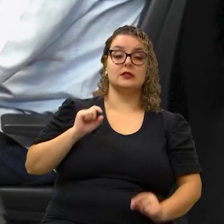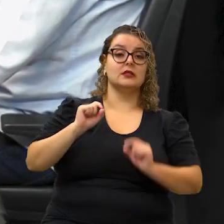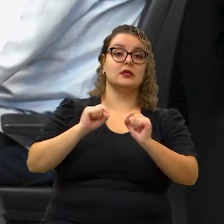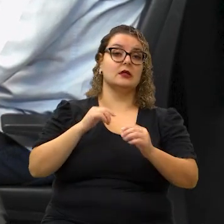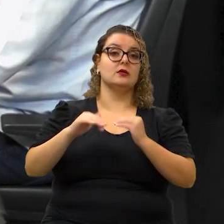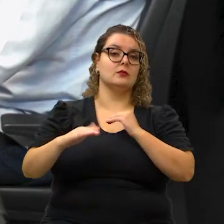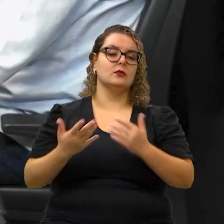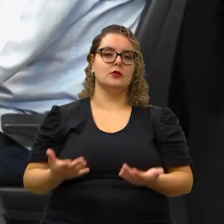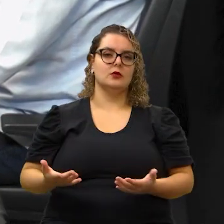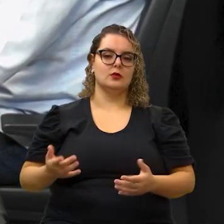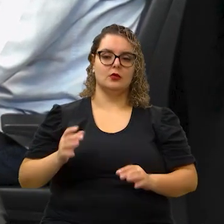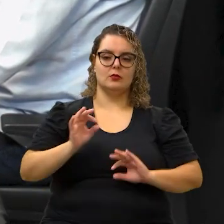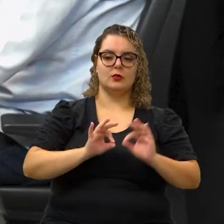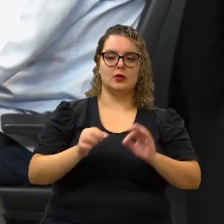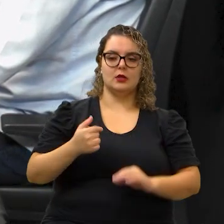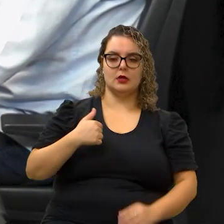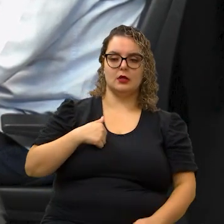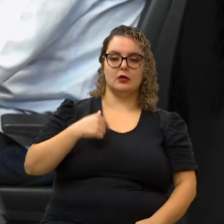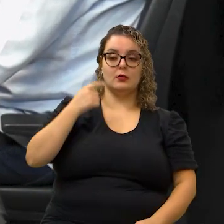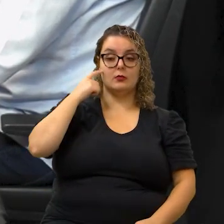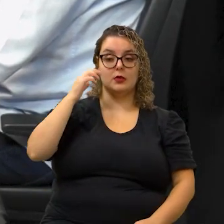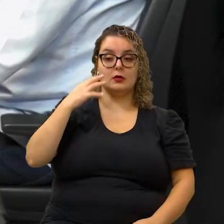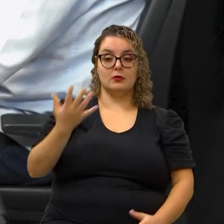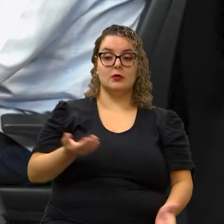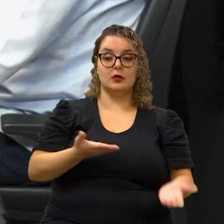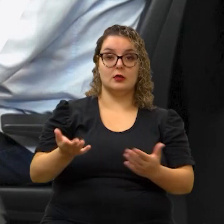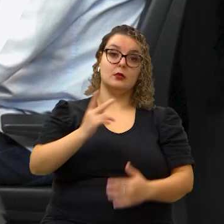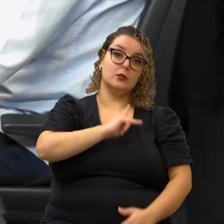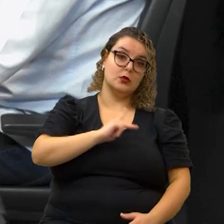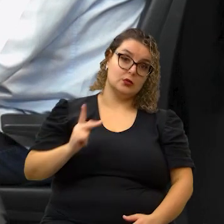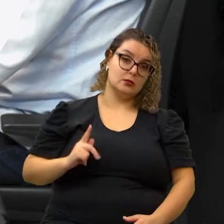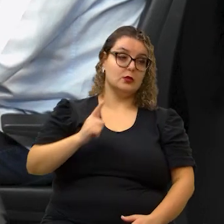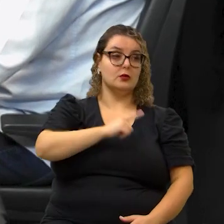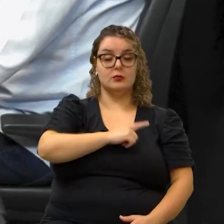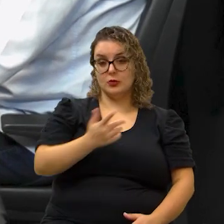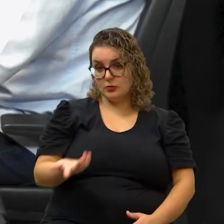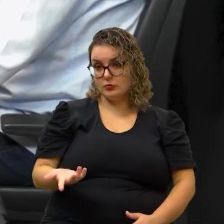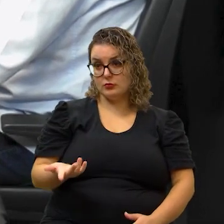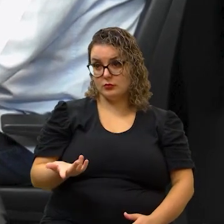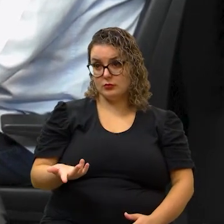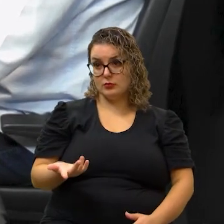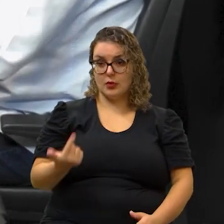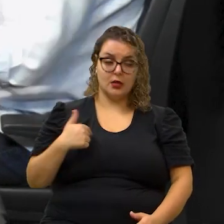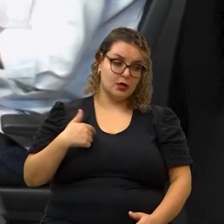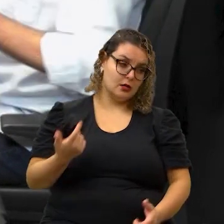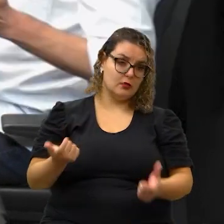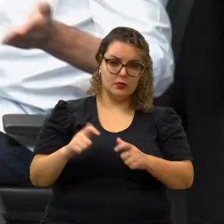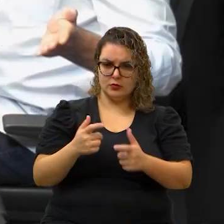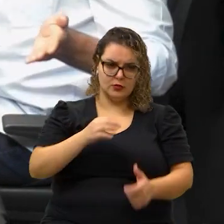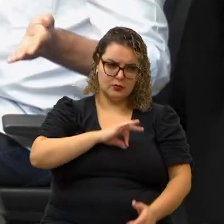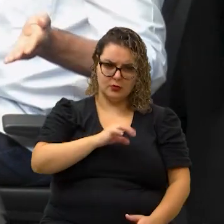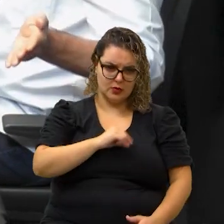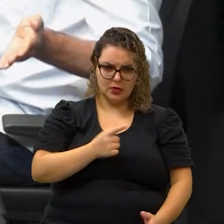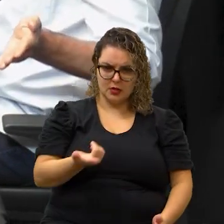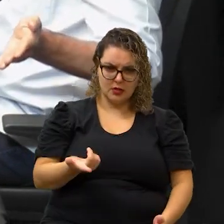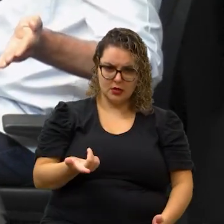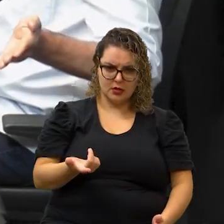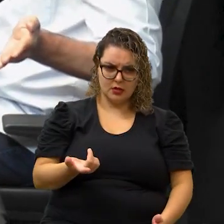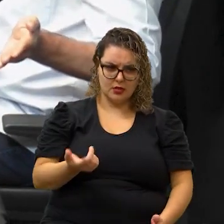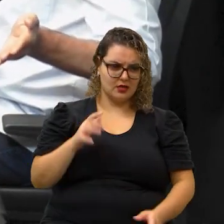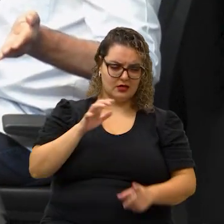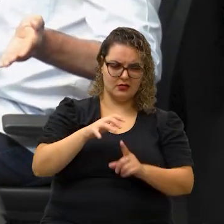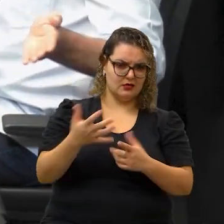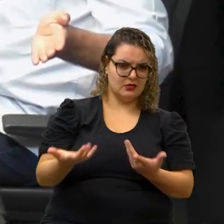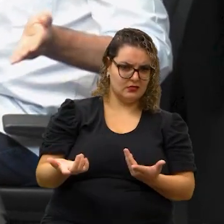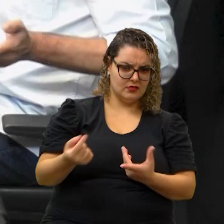porque quem poderia se opor a isso, esse projeto? Eu pensei antes de apresentar, né? Tá. A Ponte Preta e o Guarani. Okay. Porque eles vão dizer, ó, eu vou diminuir aqui a minha